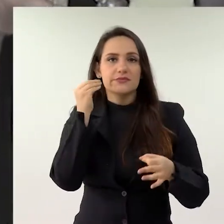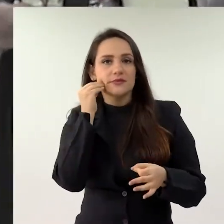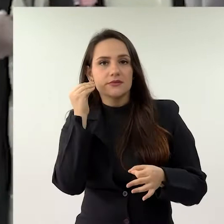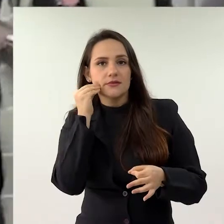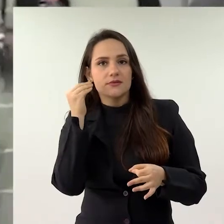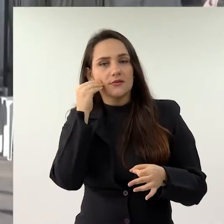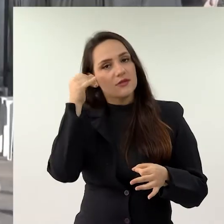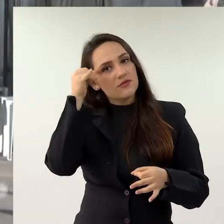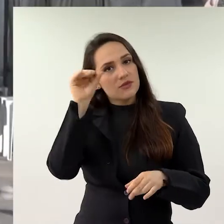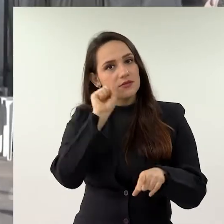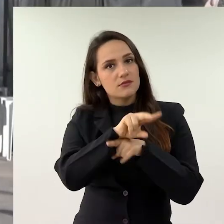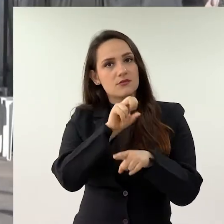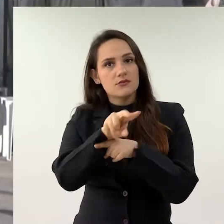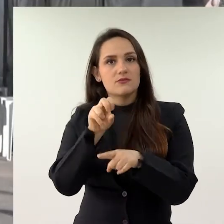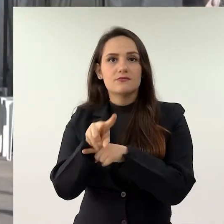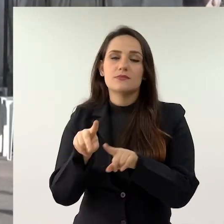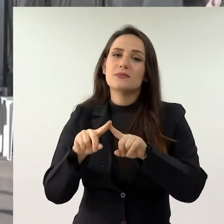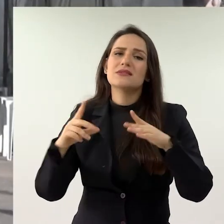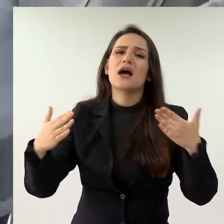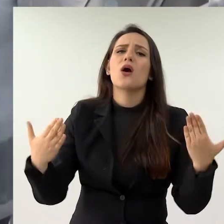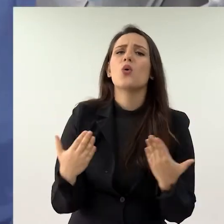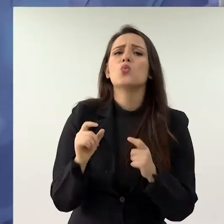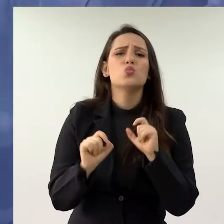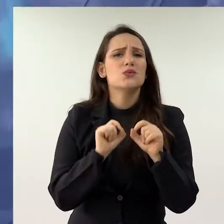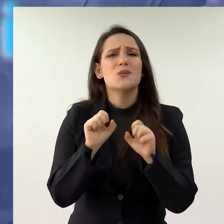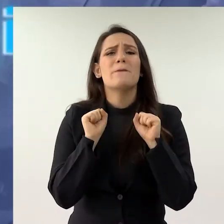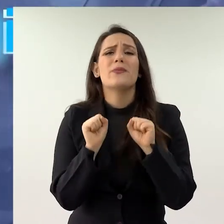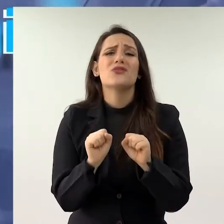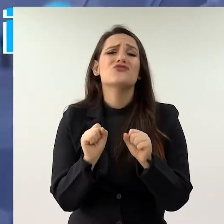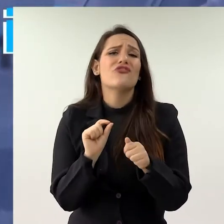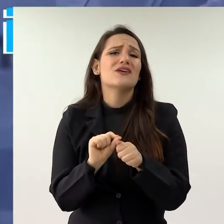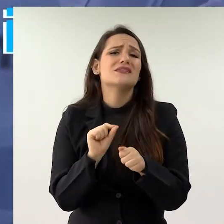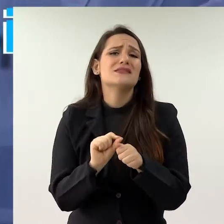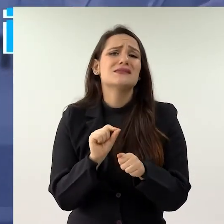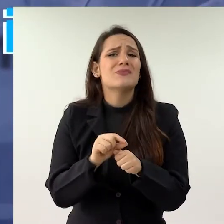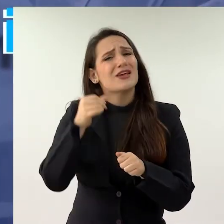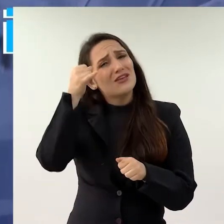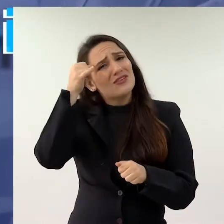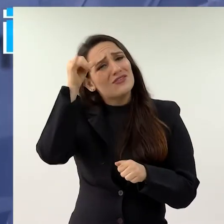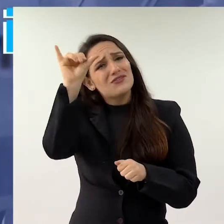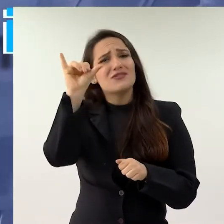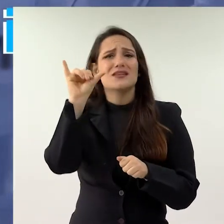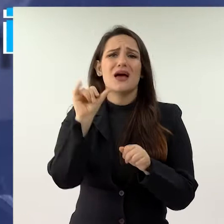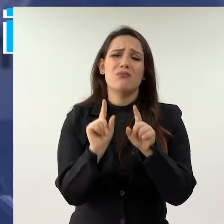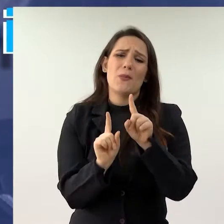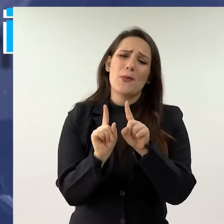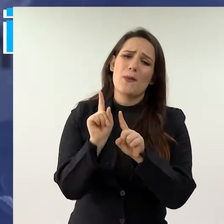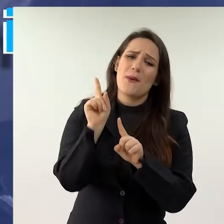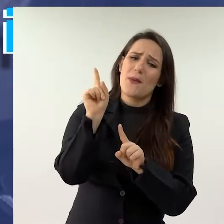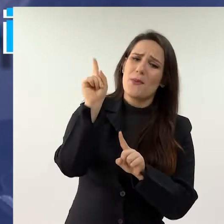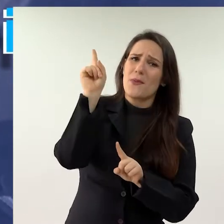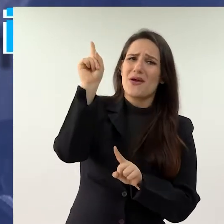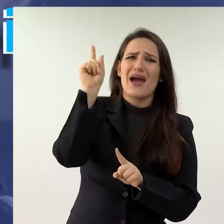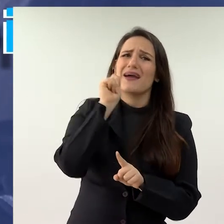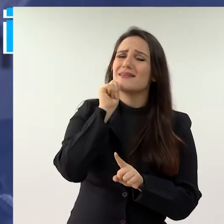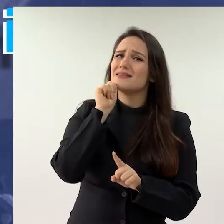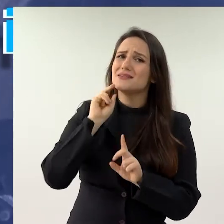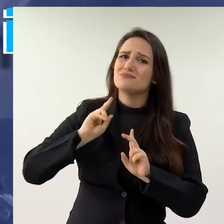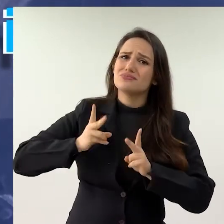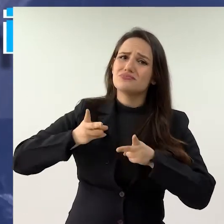do contágio, o que mais podemos fazer para evitar entrar nessa triste estatística que não para de